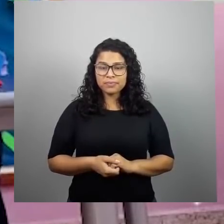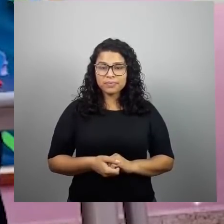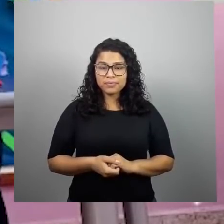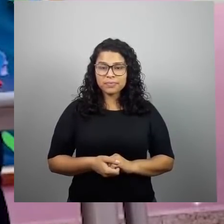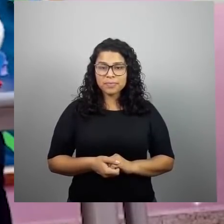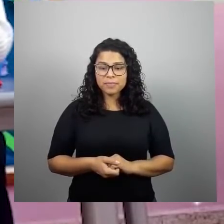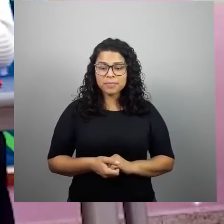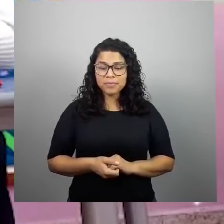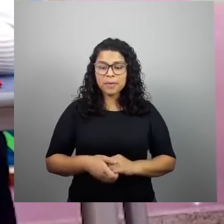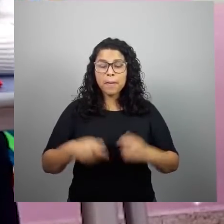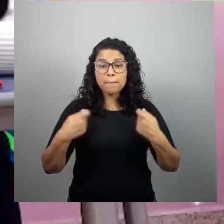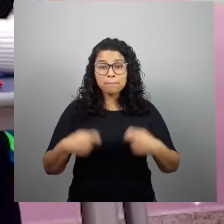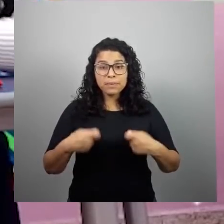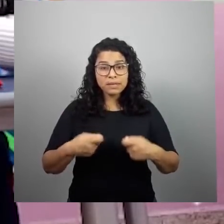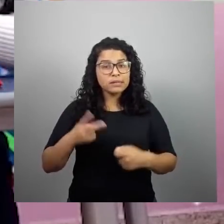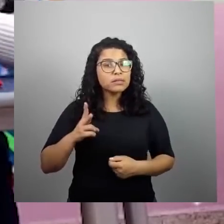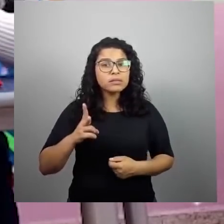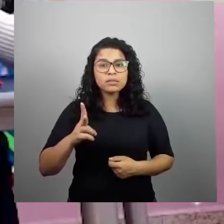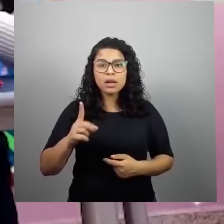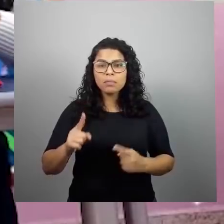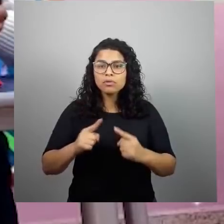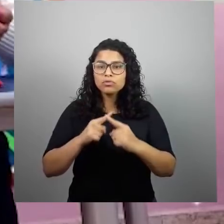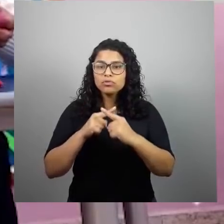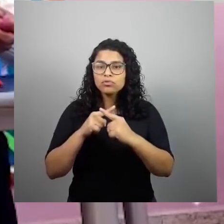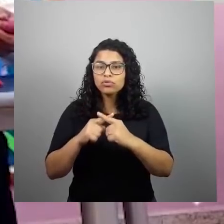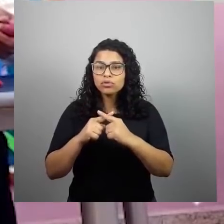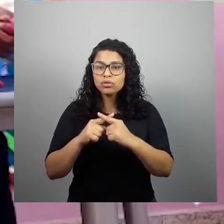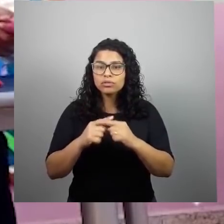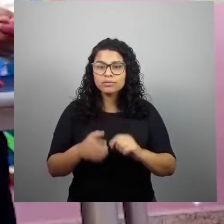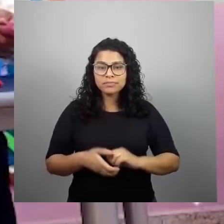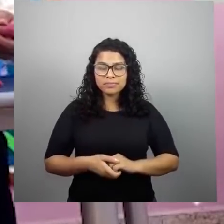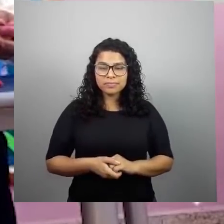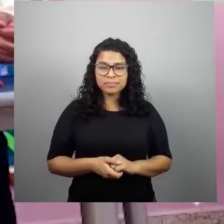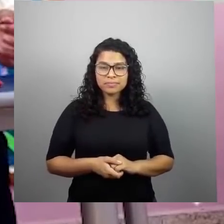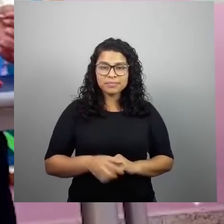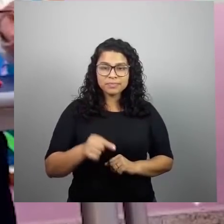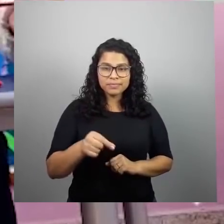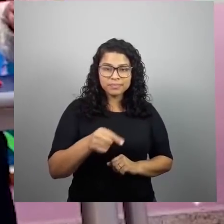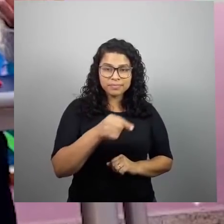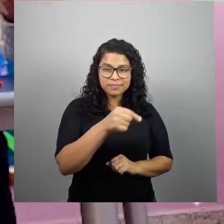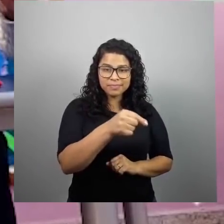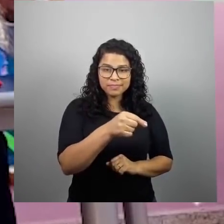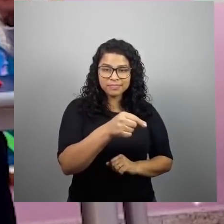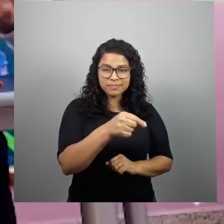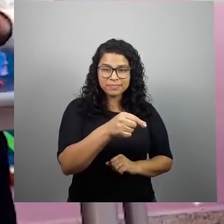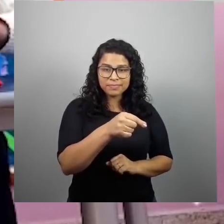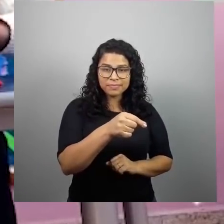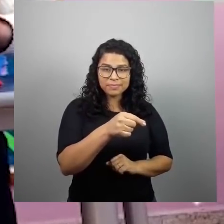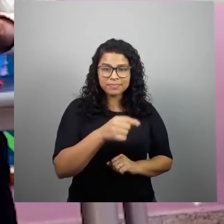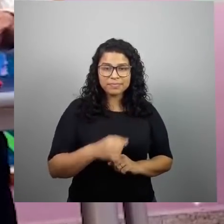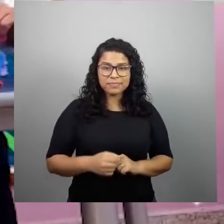sempre tem que cruzar. O que entra aqui vai para lá e o que entra lá vai para